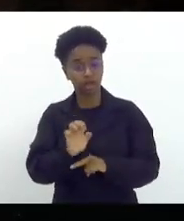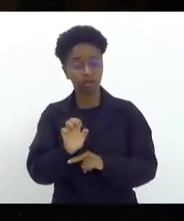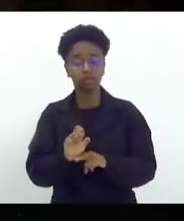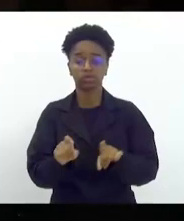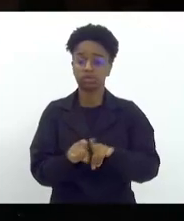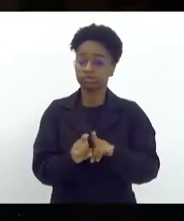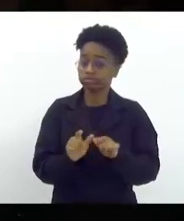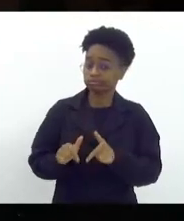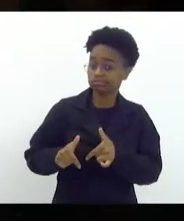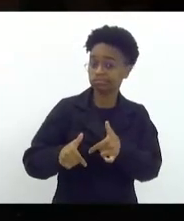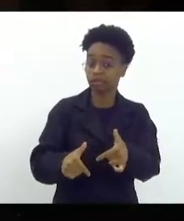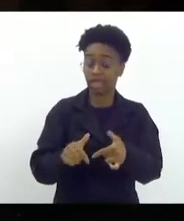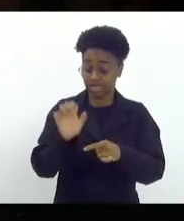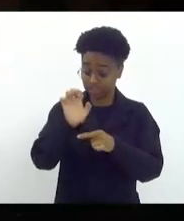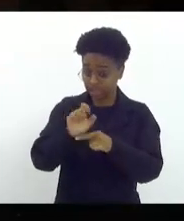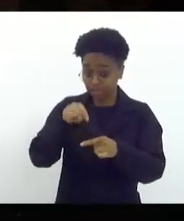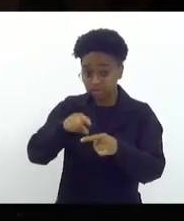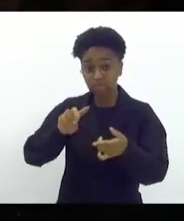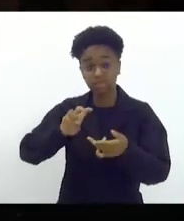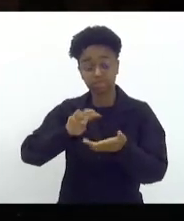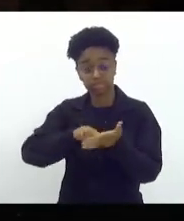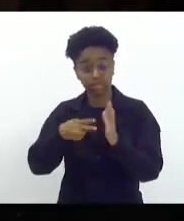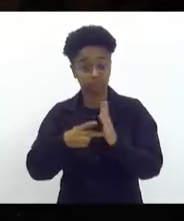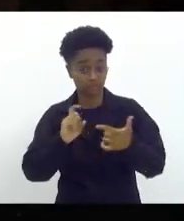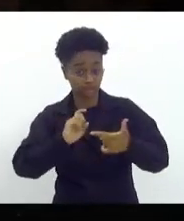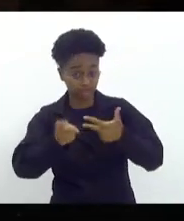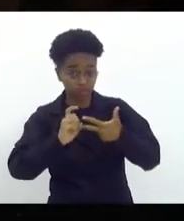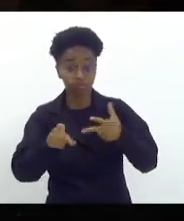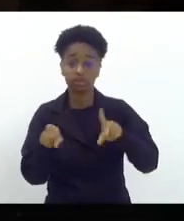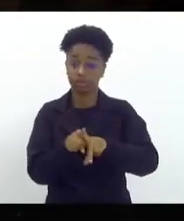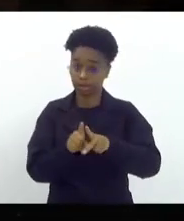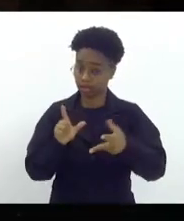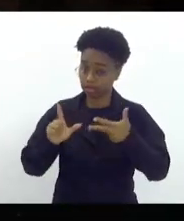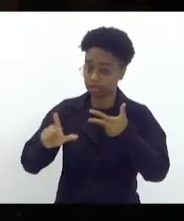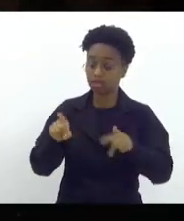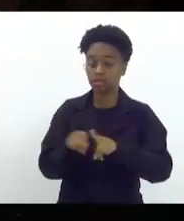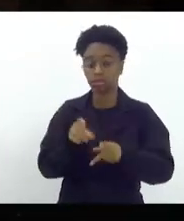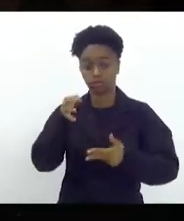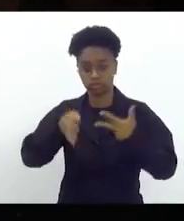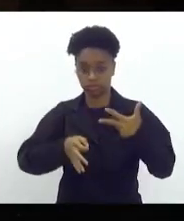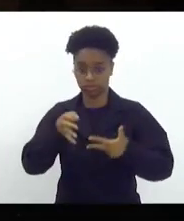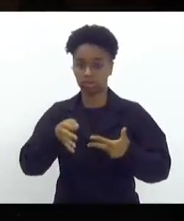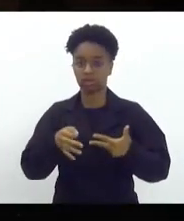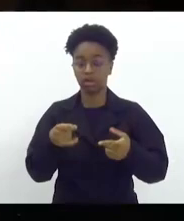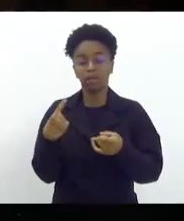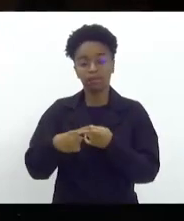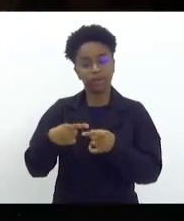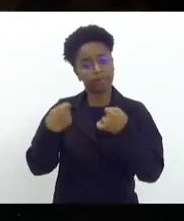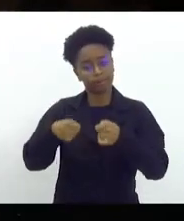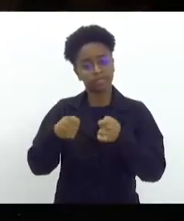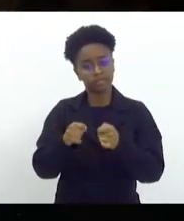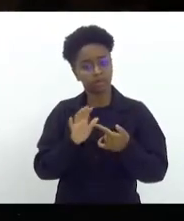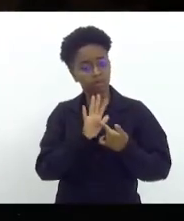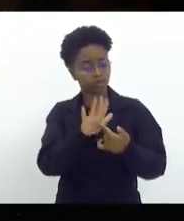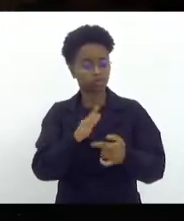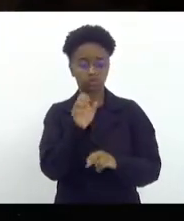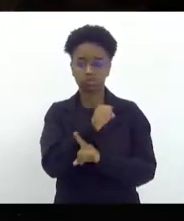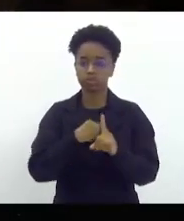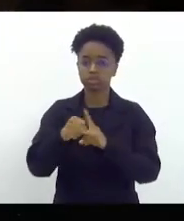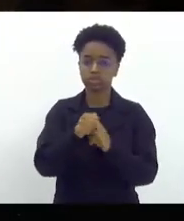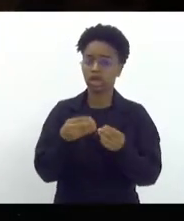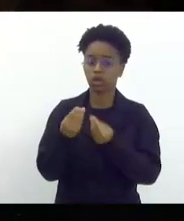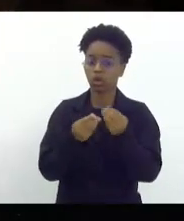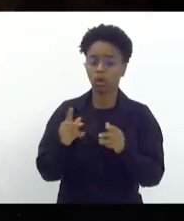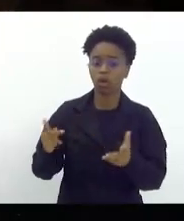costas do estado e eu falo o estado Poder Executivo mas também o poder legislativo e o Poder Judiciário que devem prestar contas para a sociedade civil